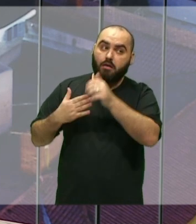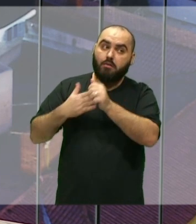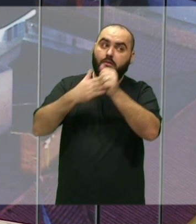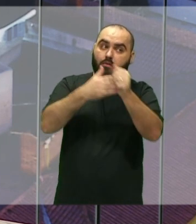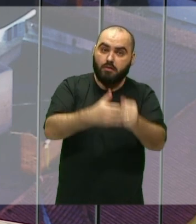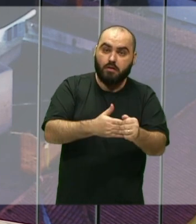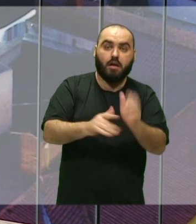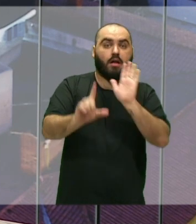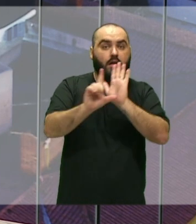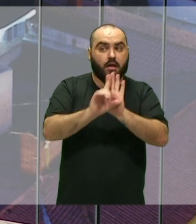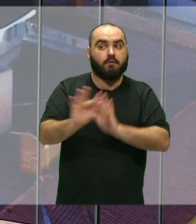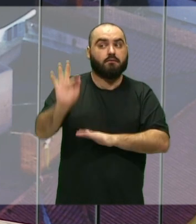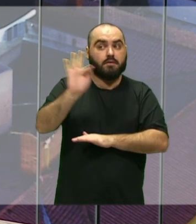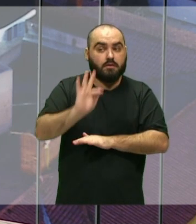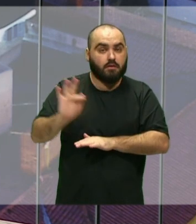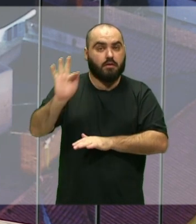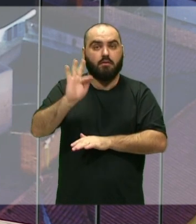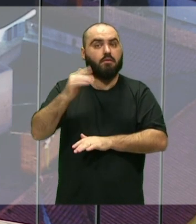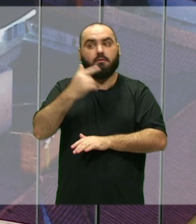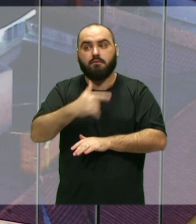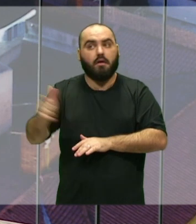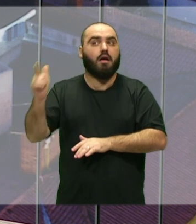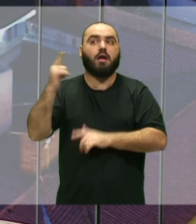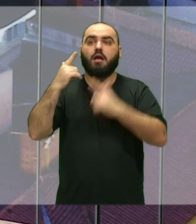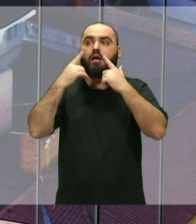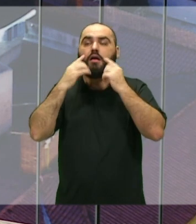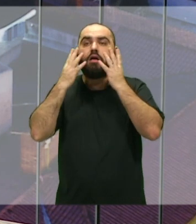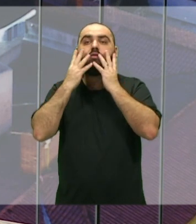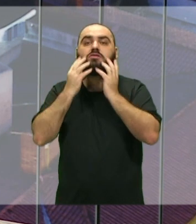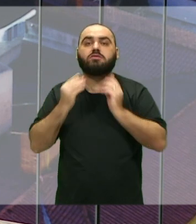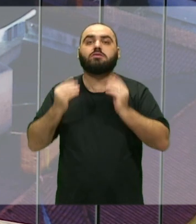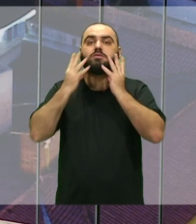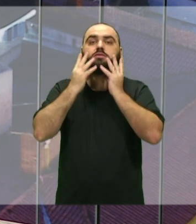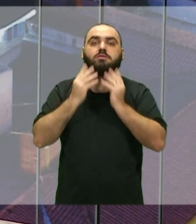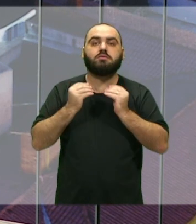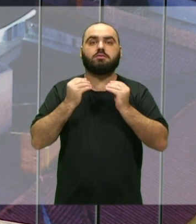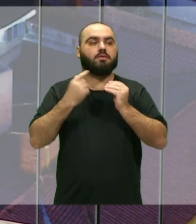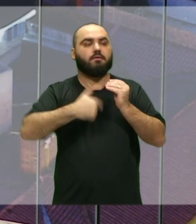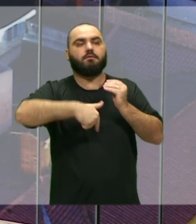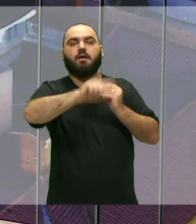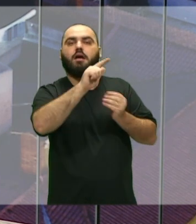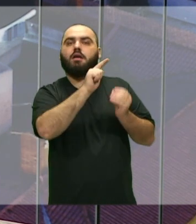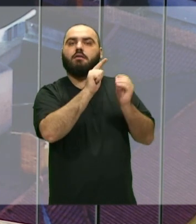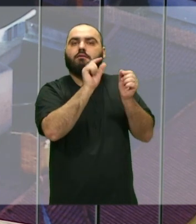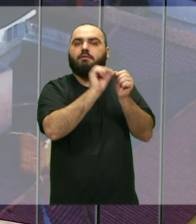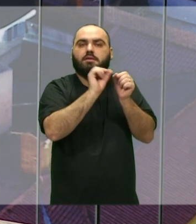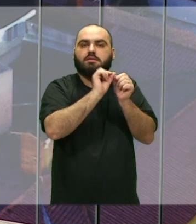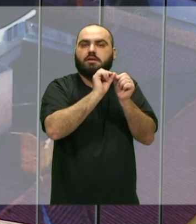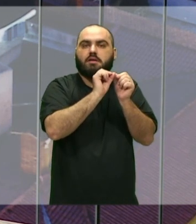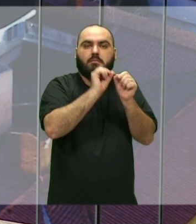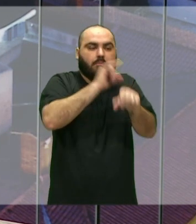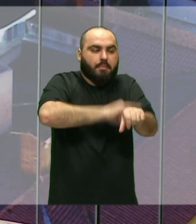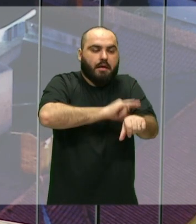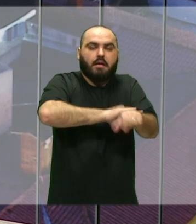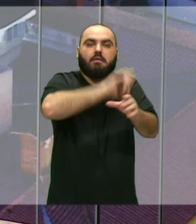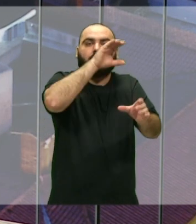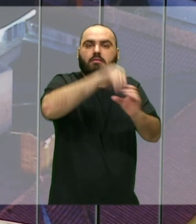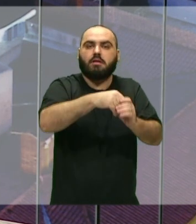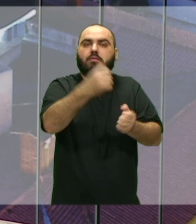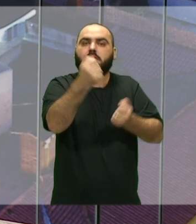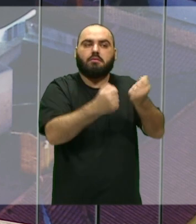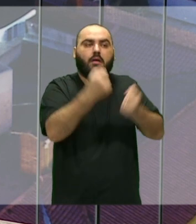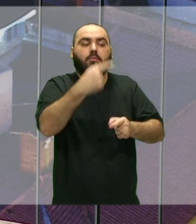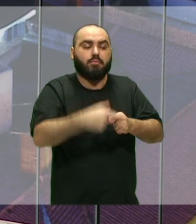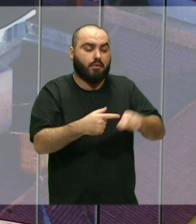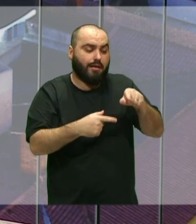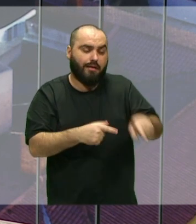para ele, o cachorro não vai babar, não vai fazer necessidade no seu carro, não vai soltar pelo, porque o cachorro, ele é um cachorro